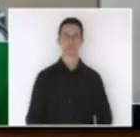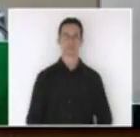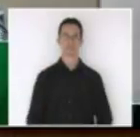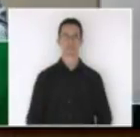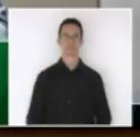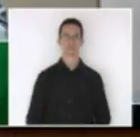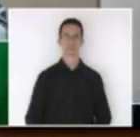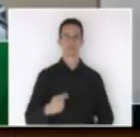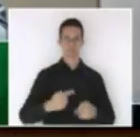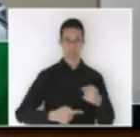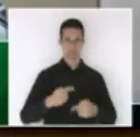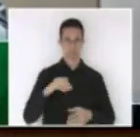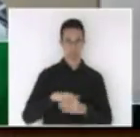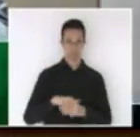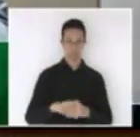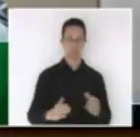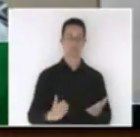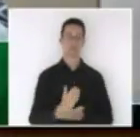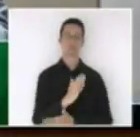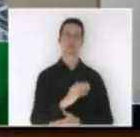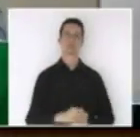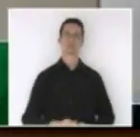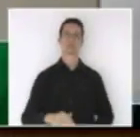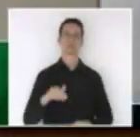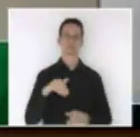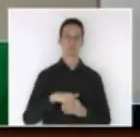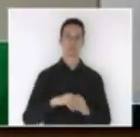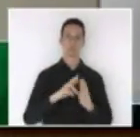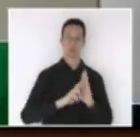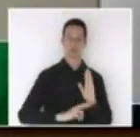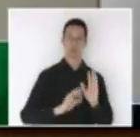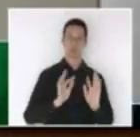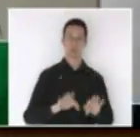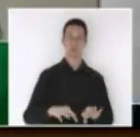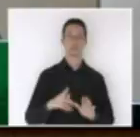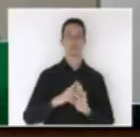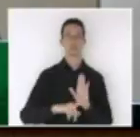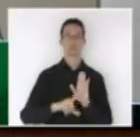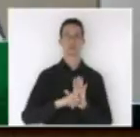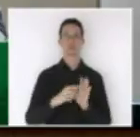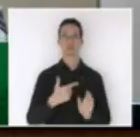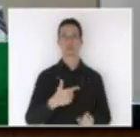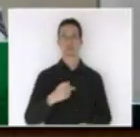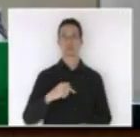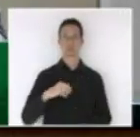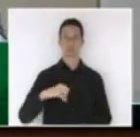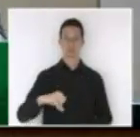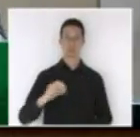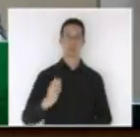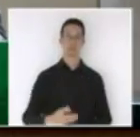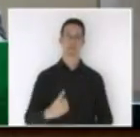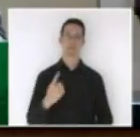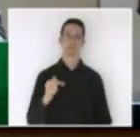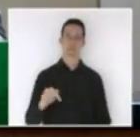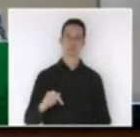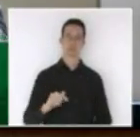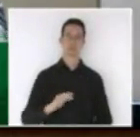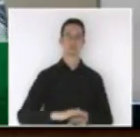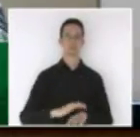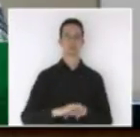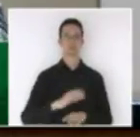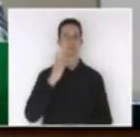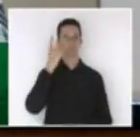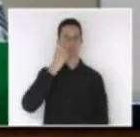discussão, em votação, aprovado. Votação e redação final, projeto de lei 279/2017, tendo como autor o deputado Silvio